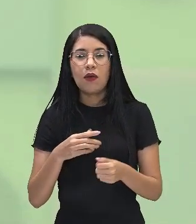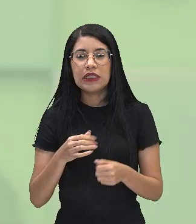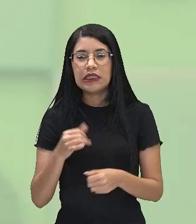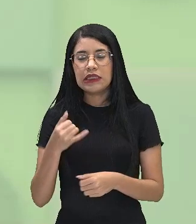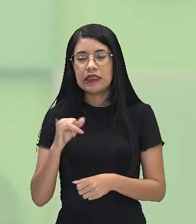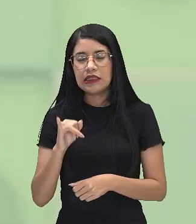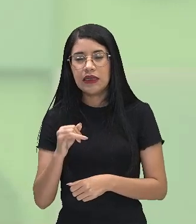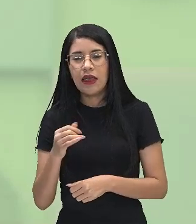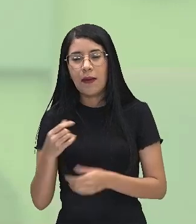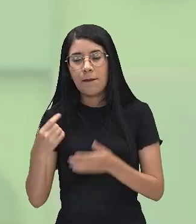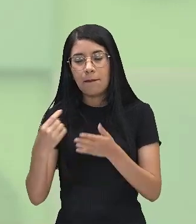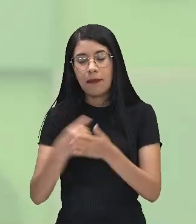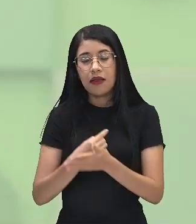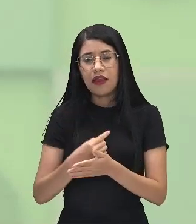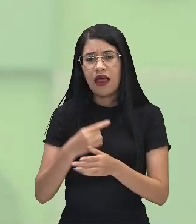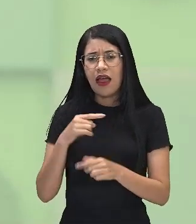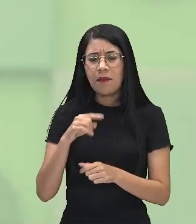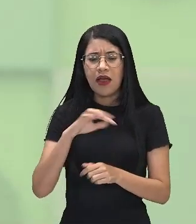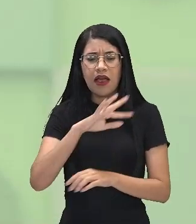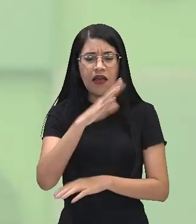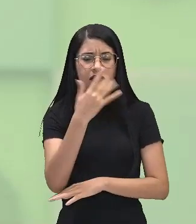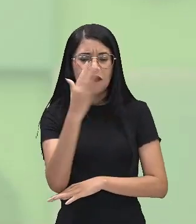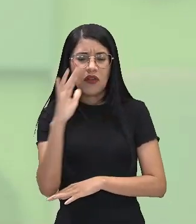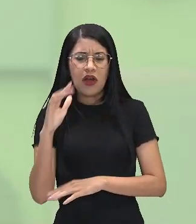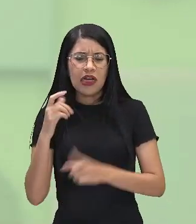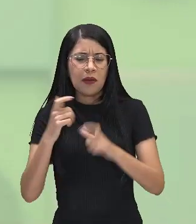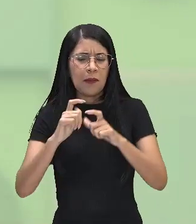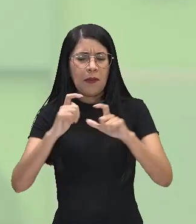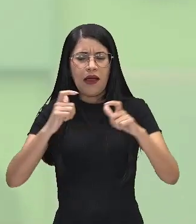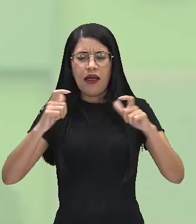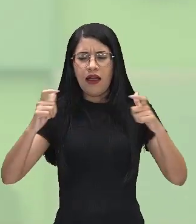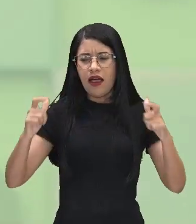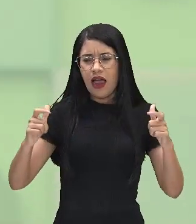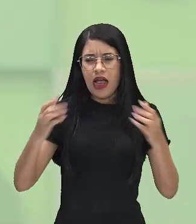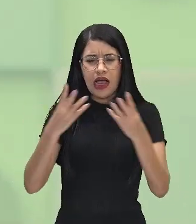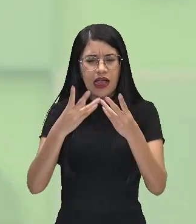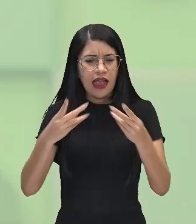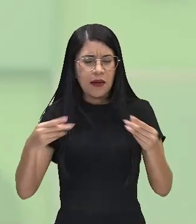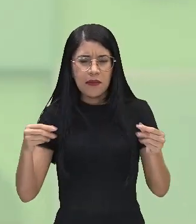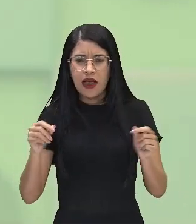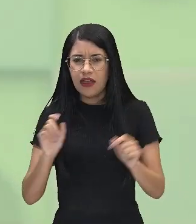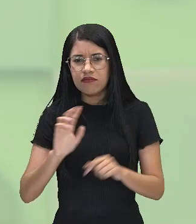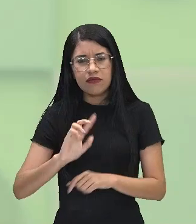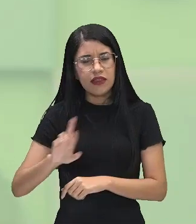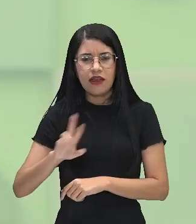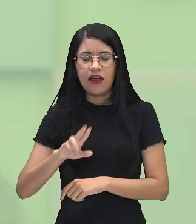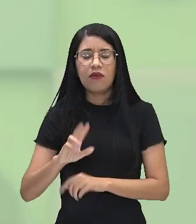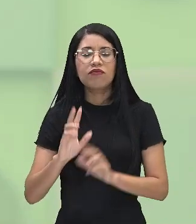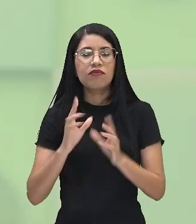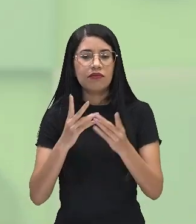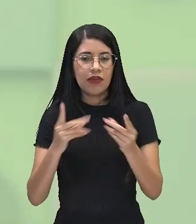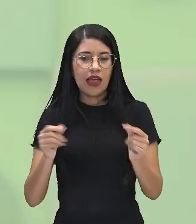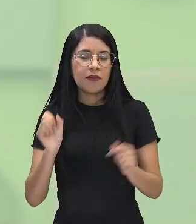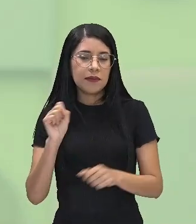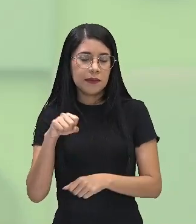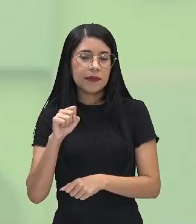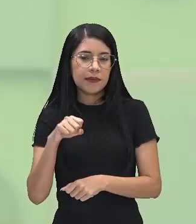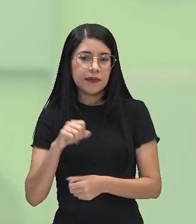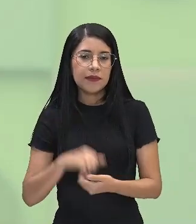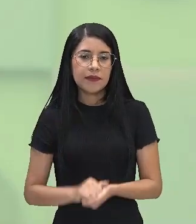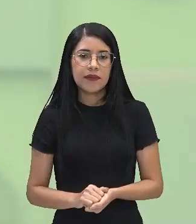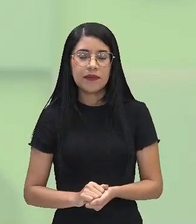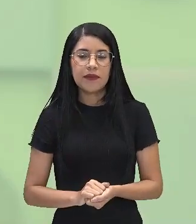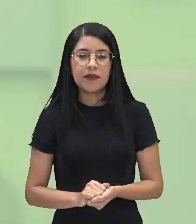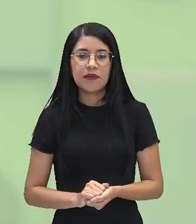alguém vier falar para a gente: ah, mas essa floresta é muito grande, não vai acabar assim tão fácil. Acaba. Se não